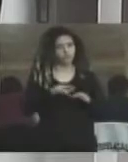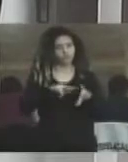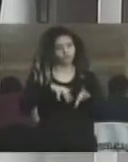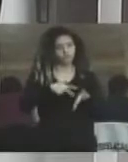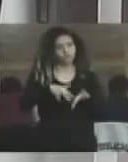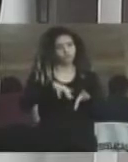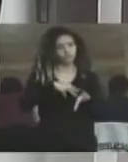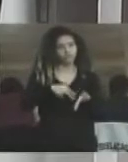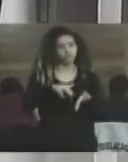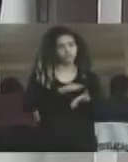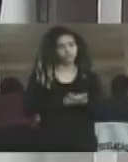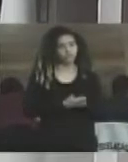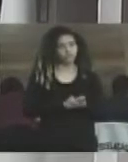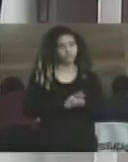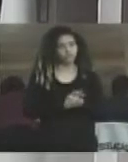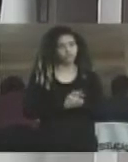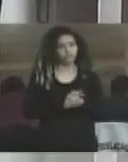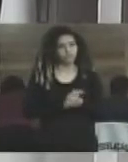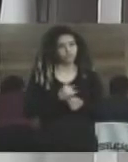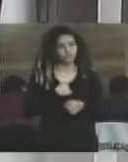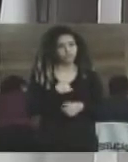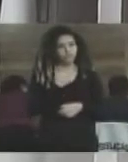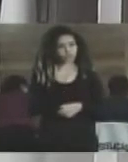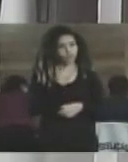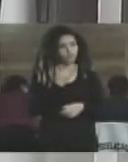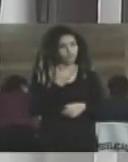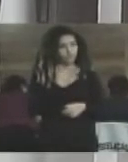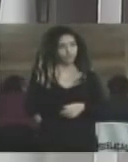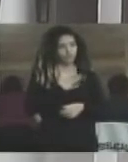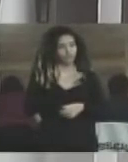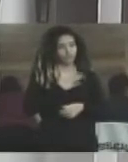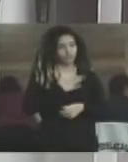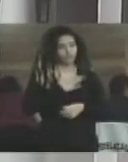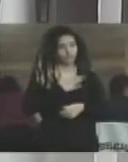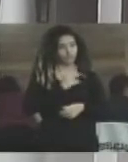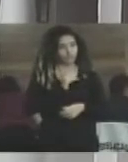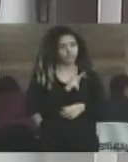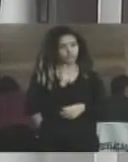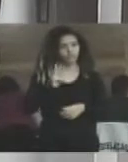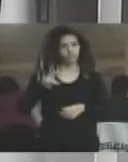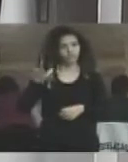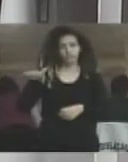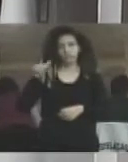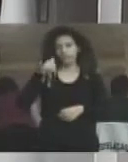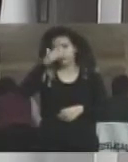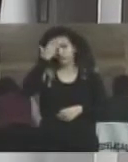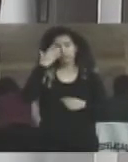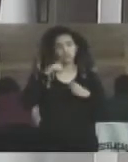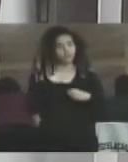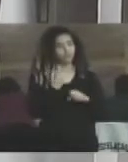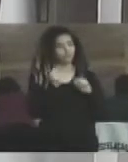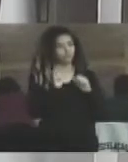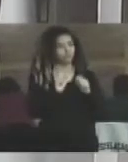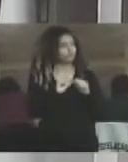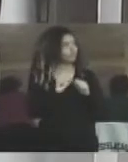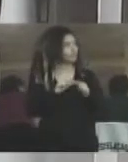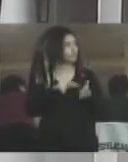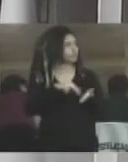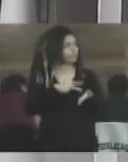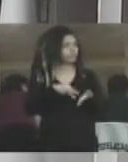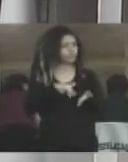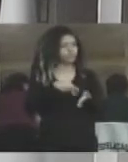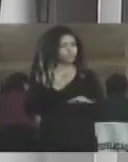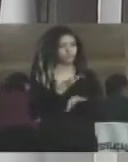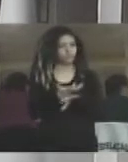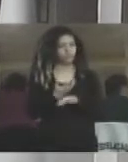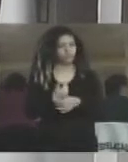de Zumba. Então, eu pedi para a minha professora trazer as nossas meninas de Zumba para que a gente possa fazer, né, na praça,